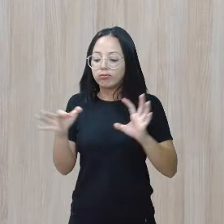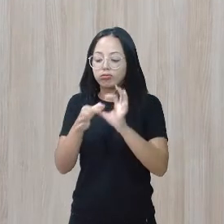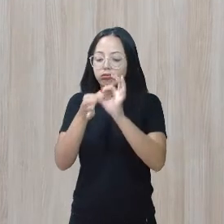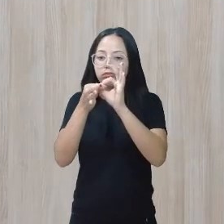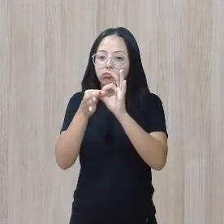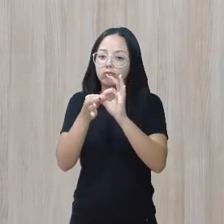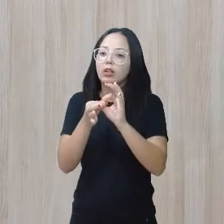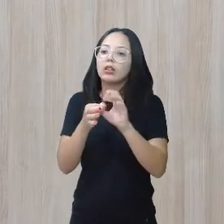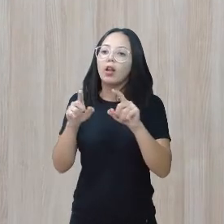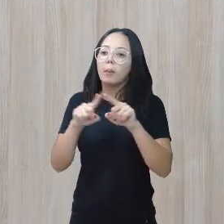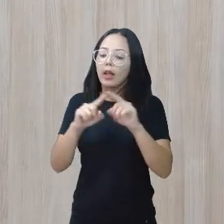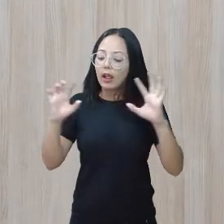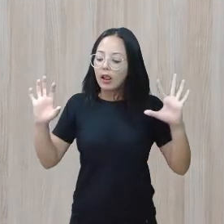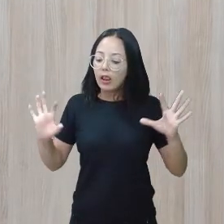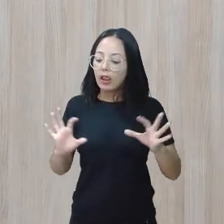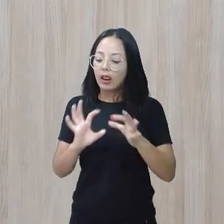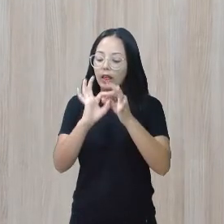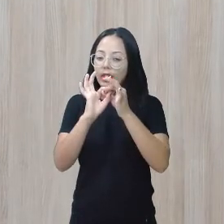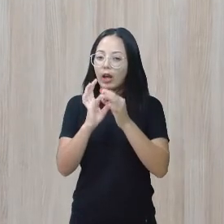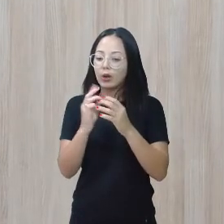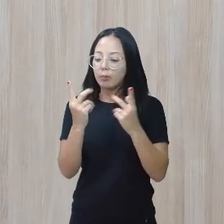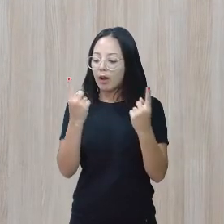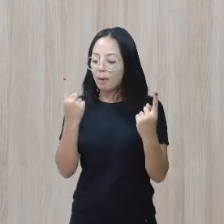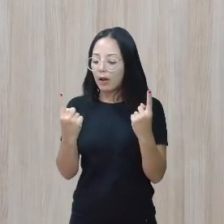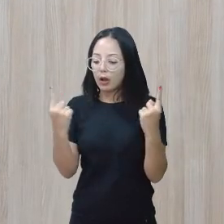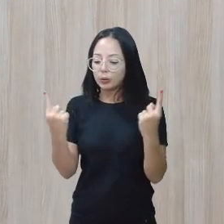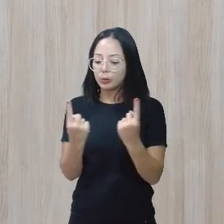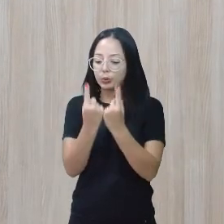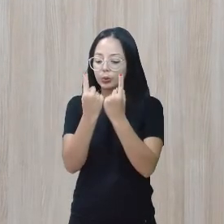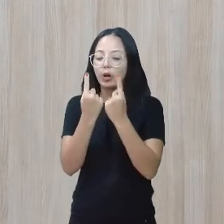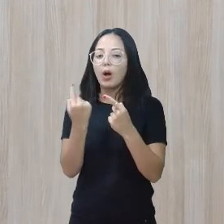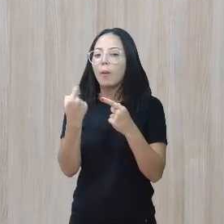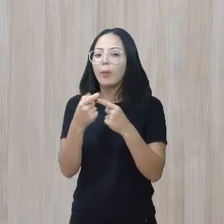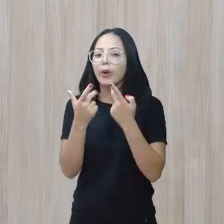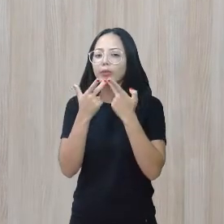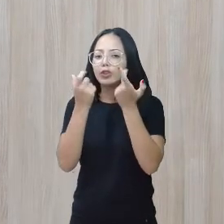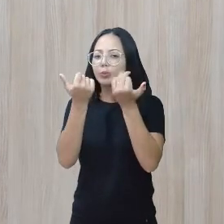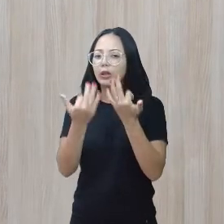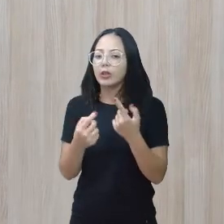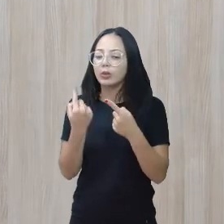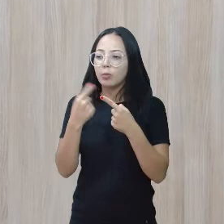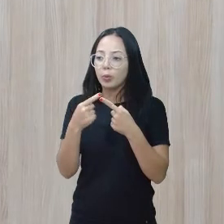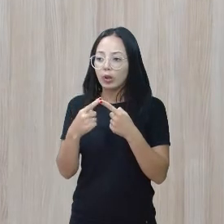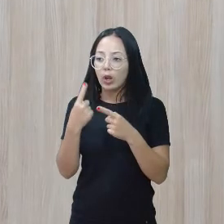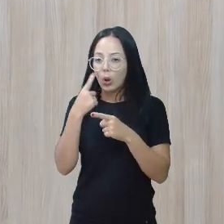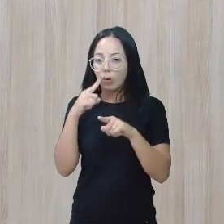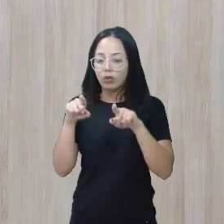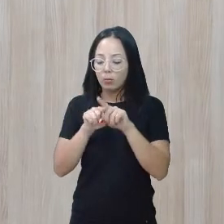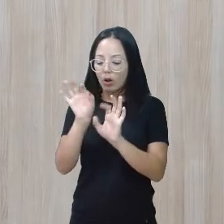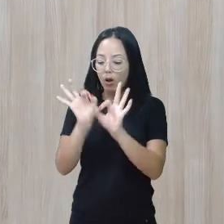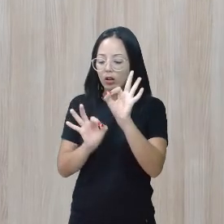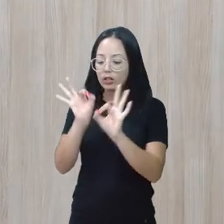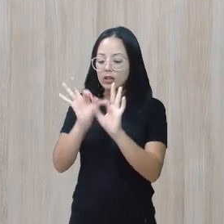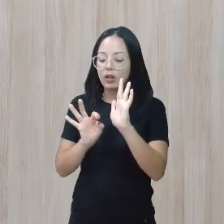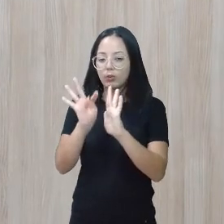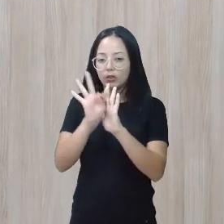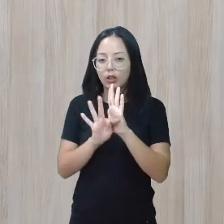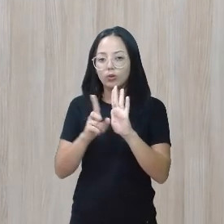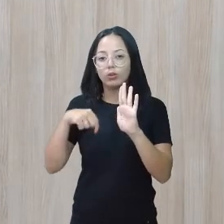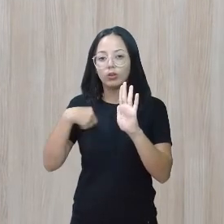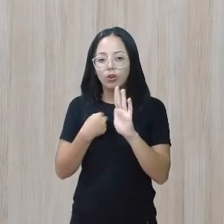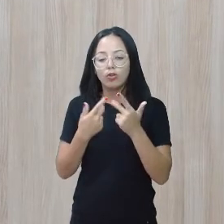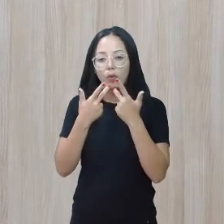conjunção que liga esses dois períodos. Por que eu estou falando disso, Vivi? Porque além de organizar um texto da forma que a gente